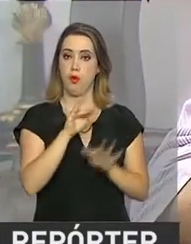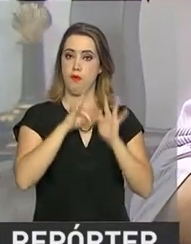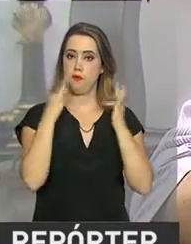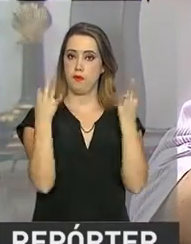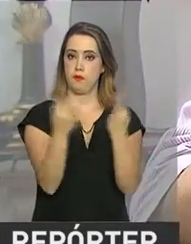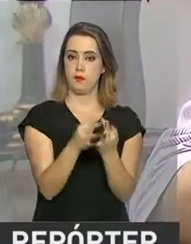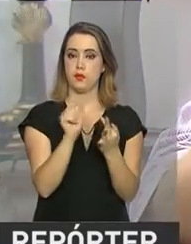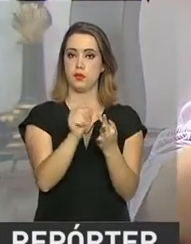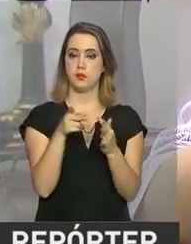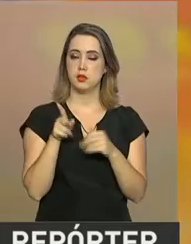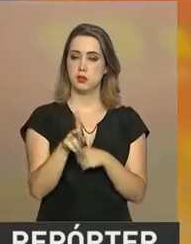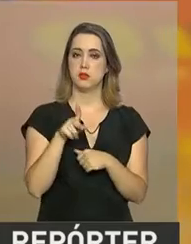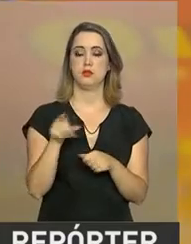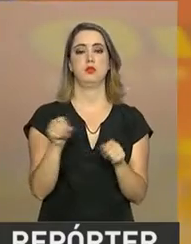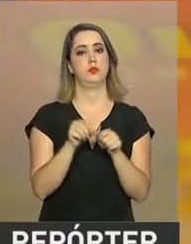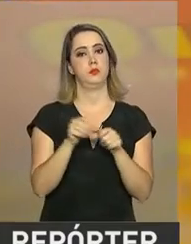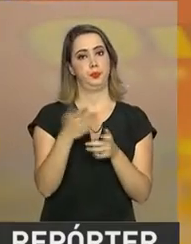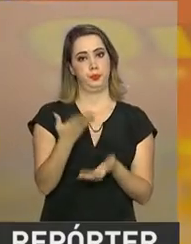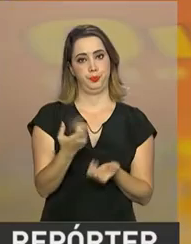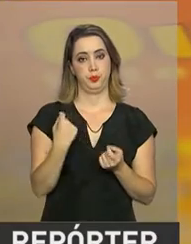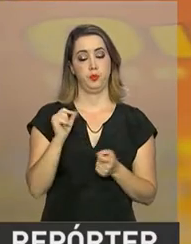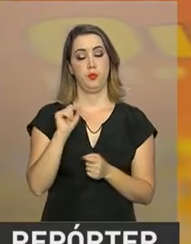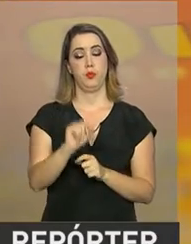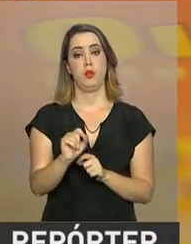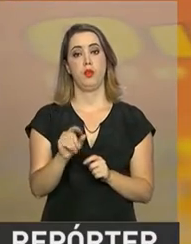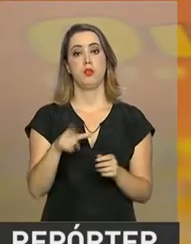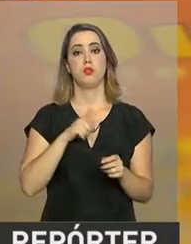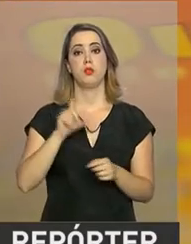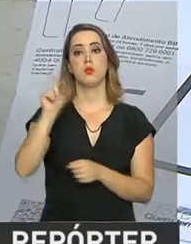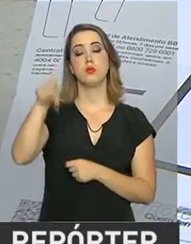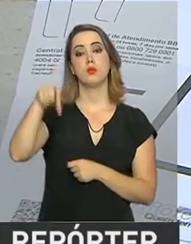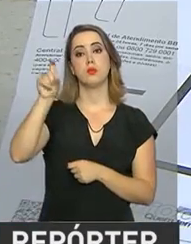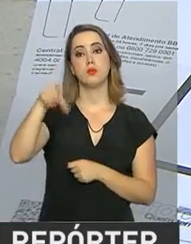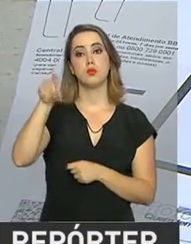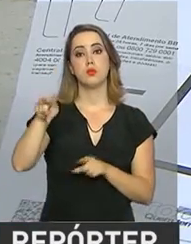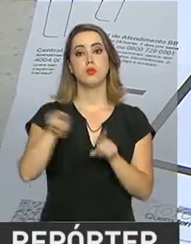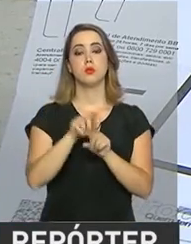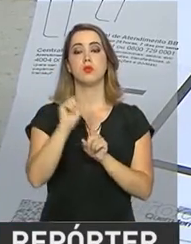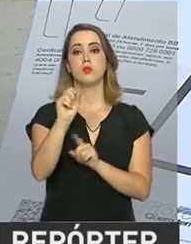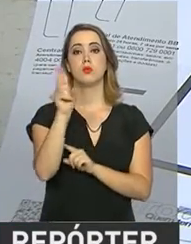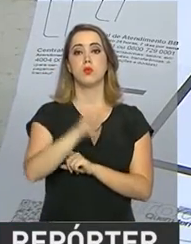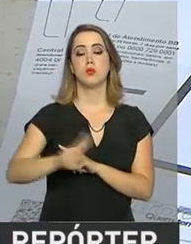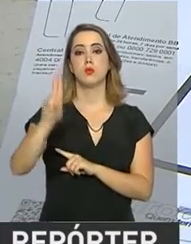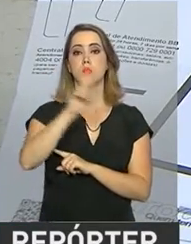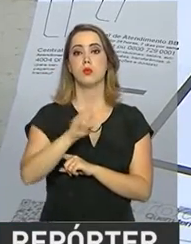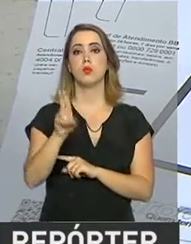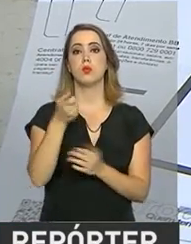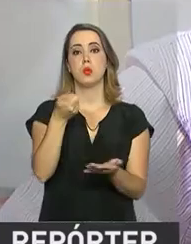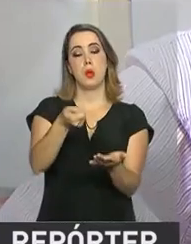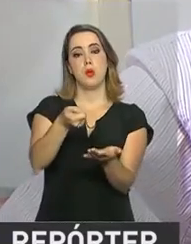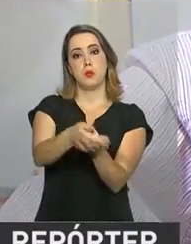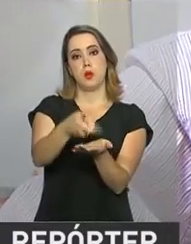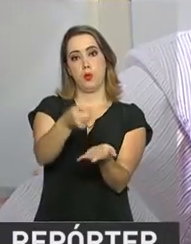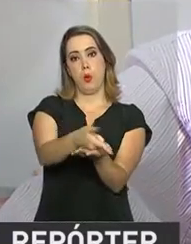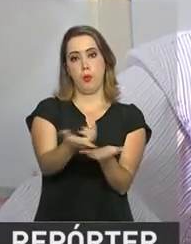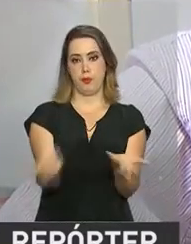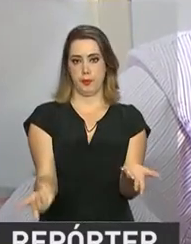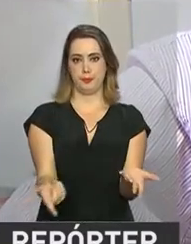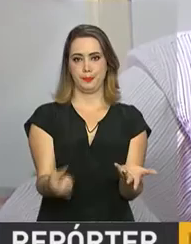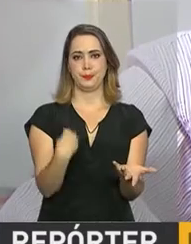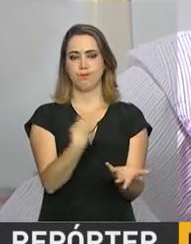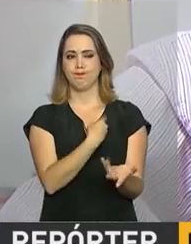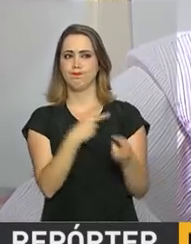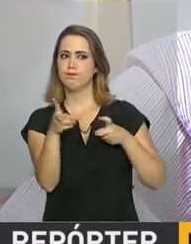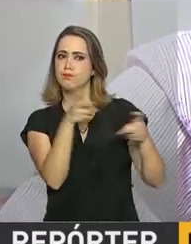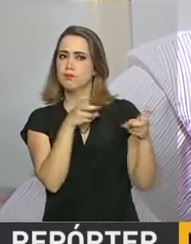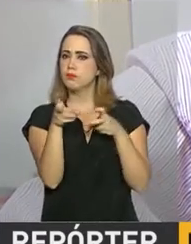fazem com freqüência para isso contam com o cartão de crédito que é usado principalmente para as compras a gente utiliza bastante